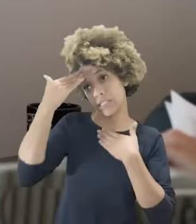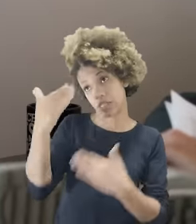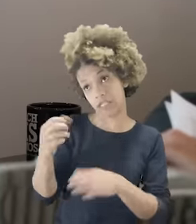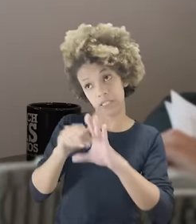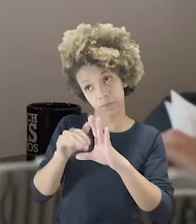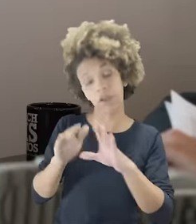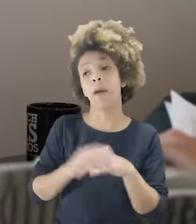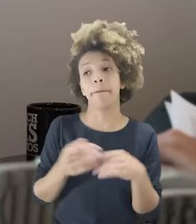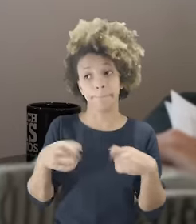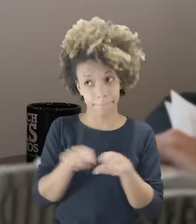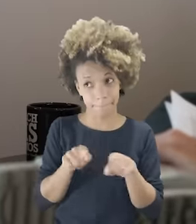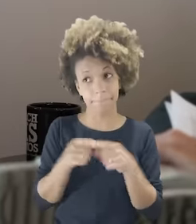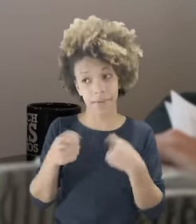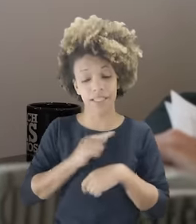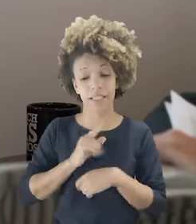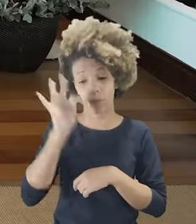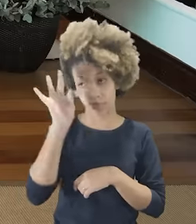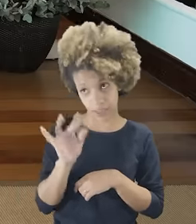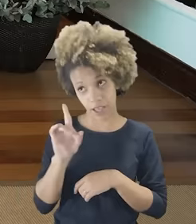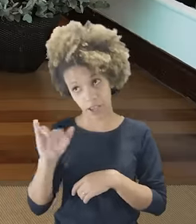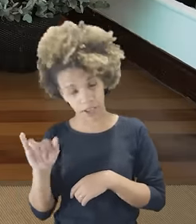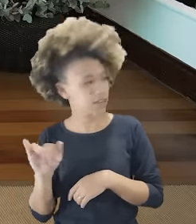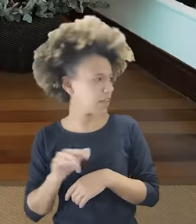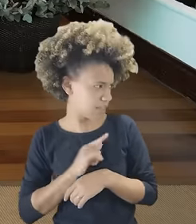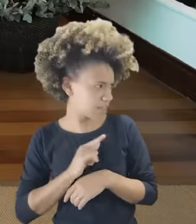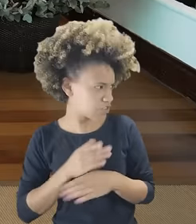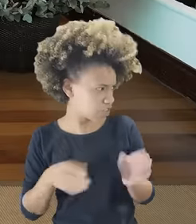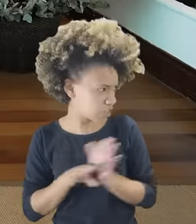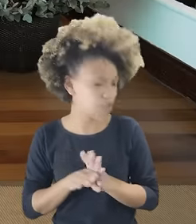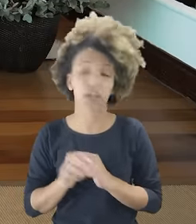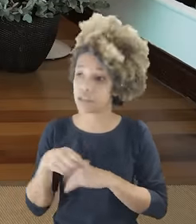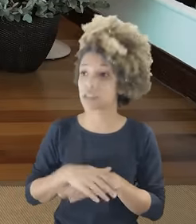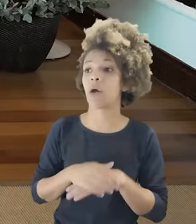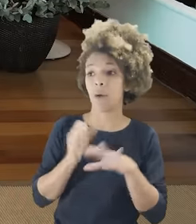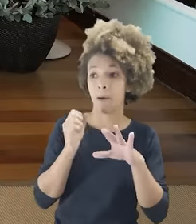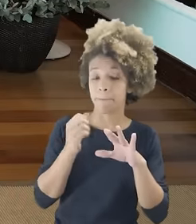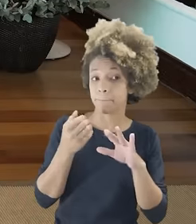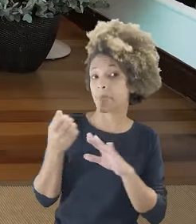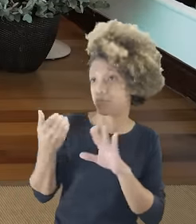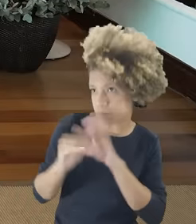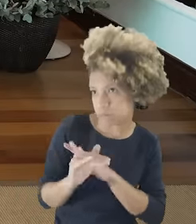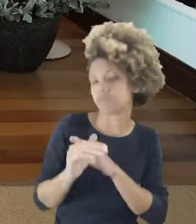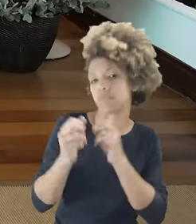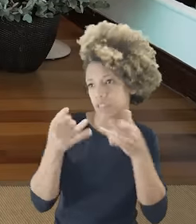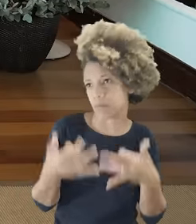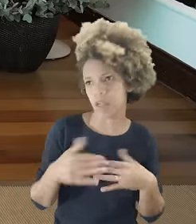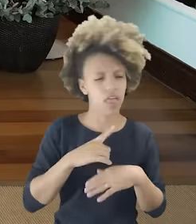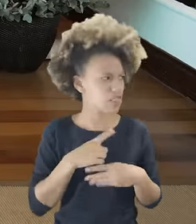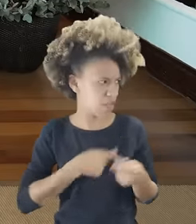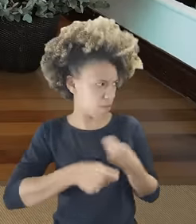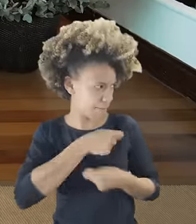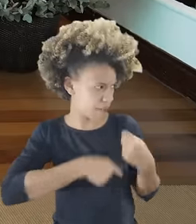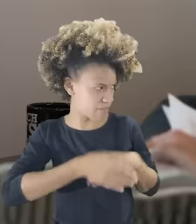reportagem que apareceu de paciente com TDI acho que foi chegando o paciente para você foi na verdade que uma pública eles fizeram achei incrível e acho que tem